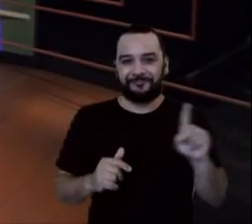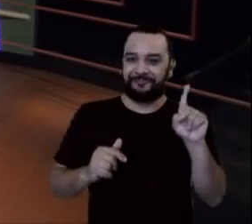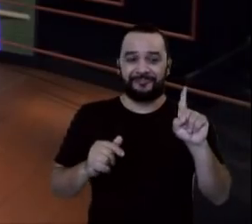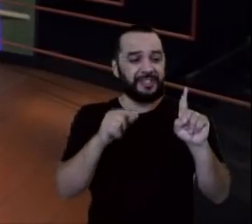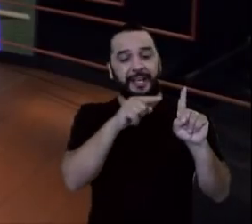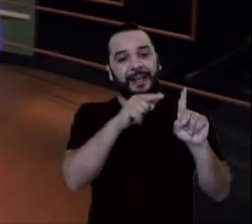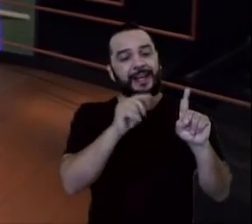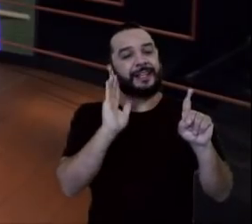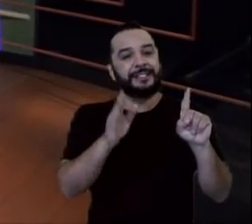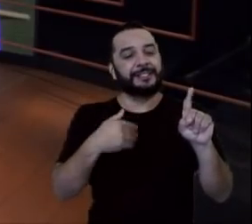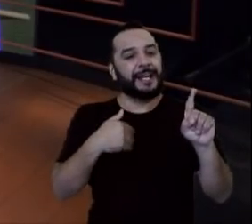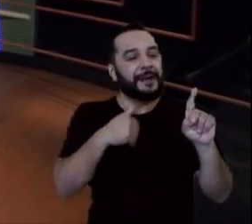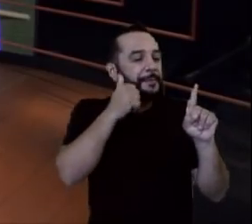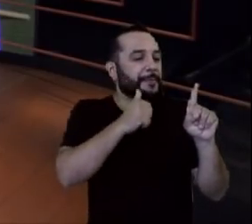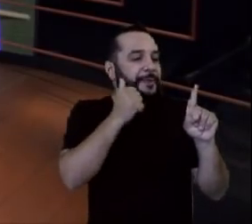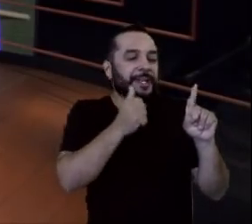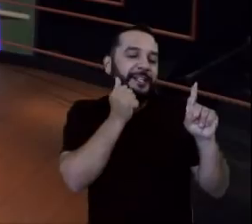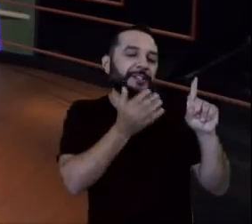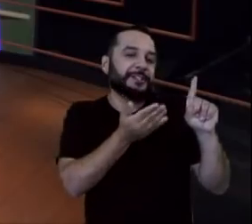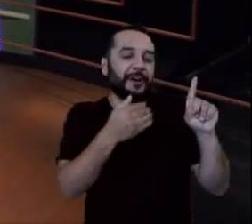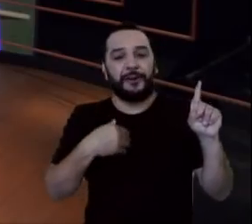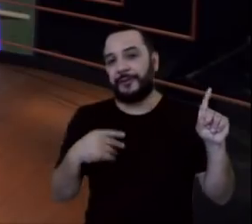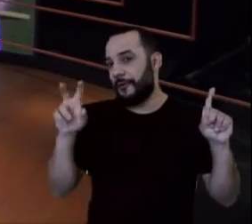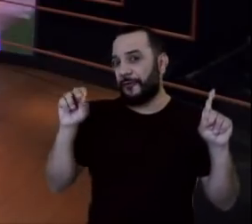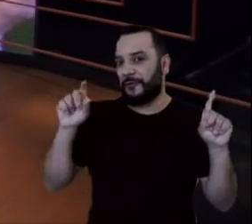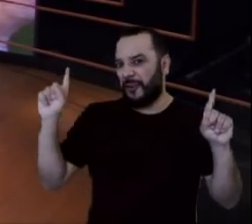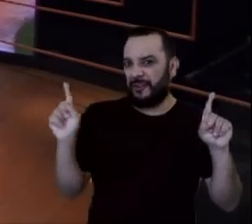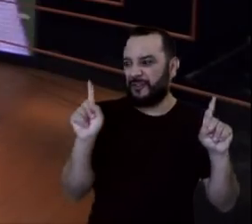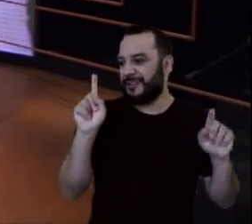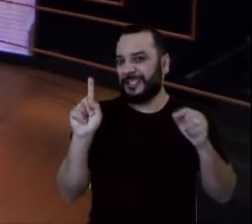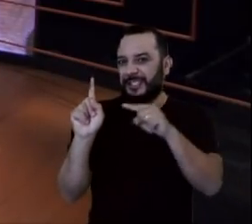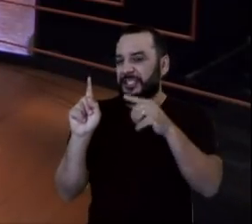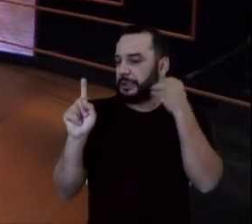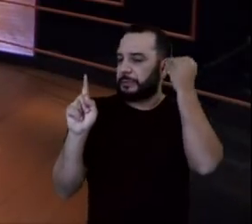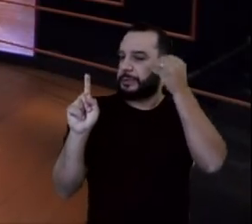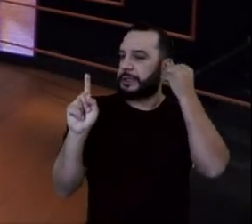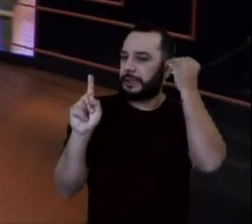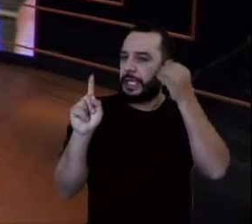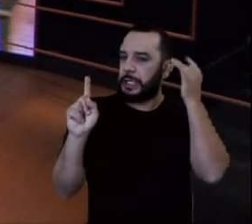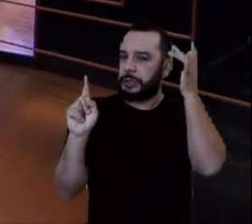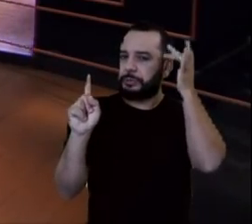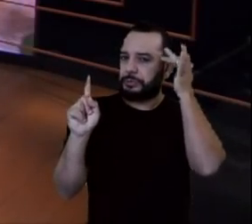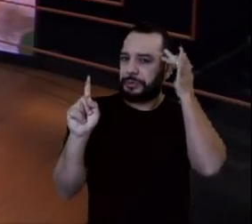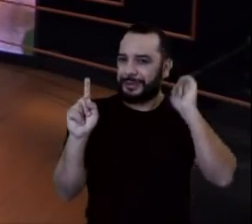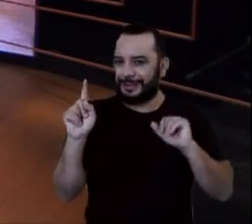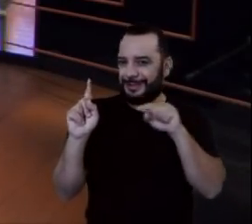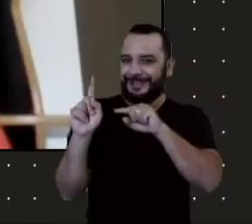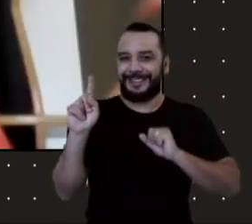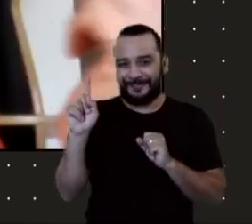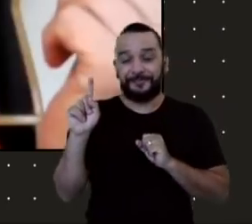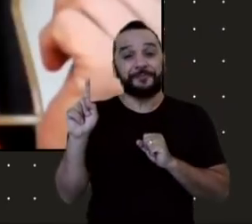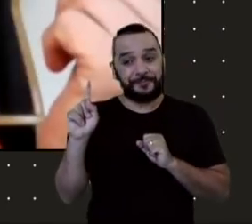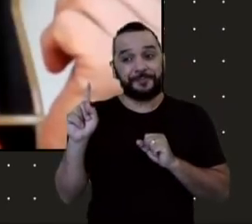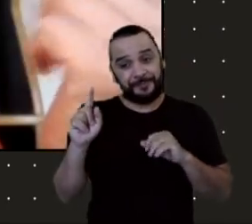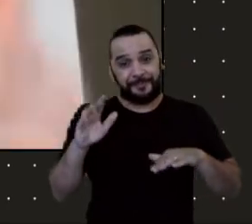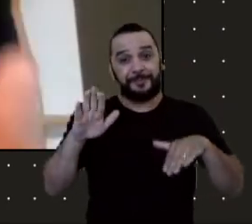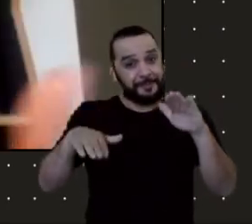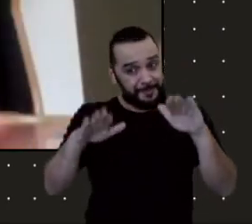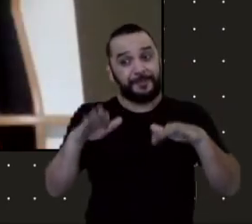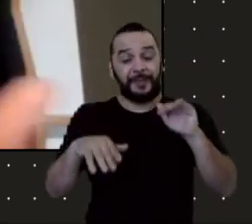fazia a mocinha, a vovó fazia a mulher mais experiente, não é?